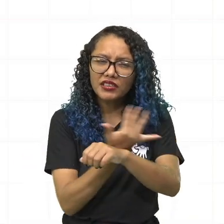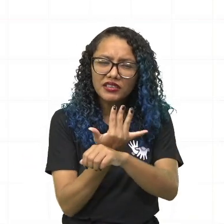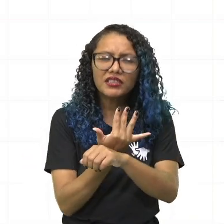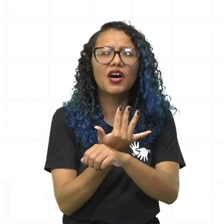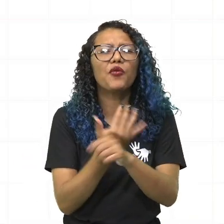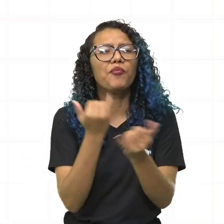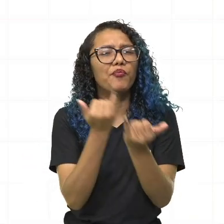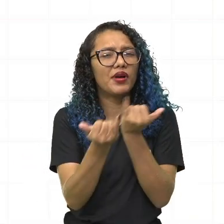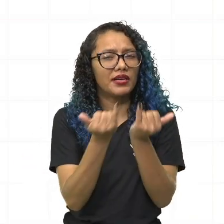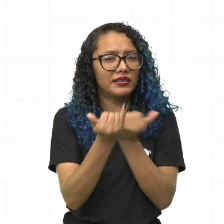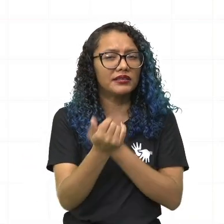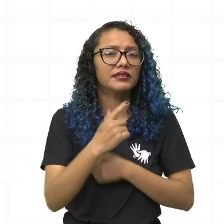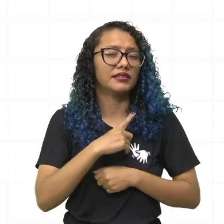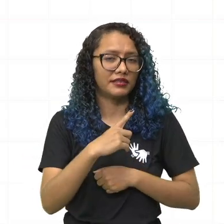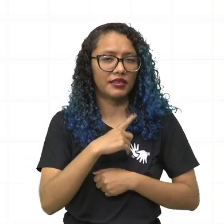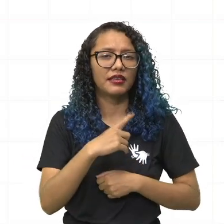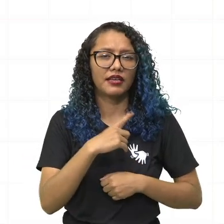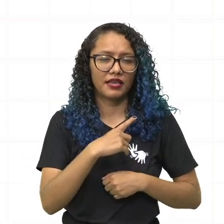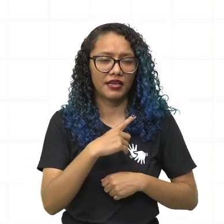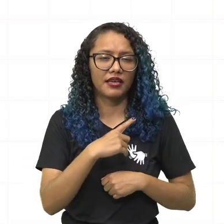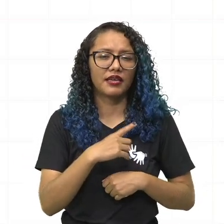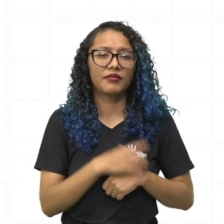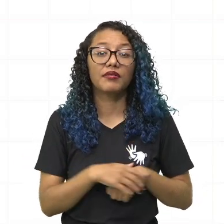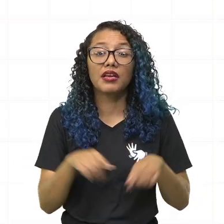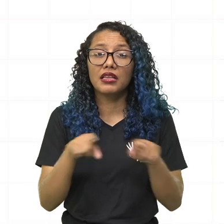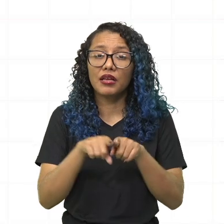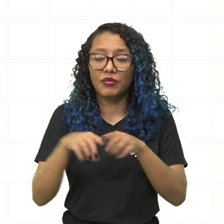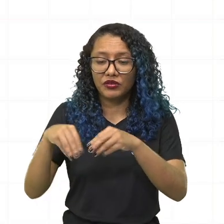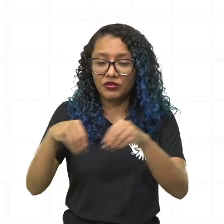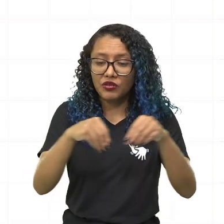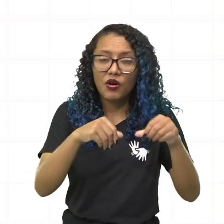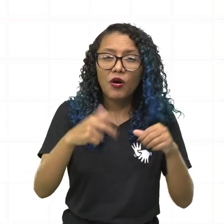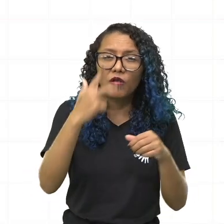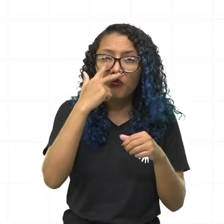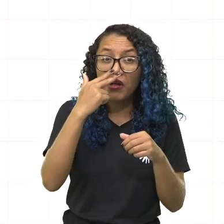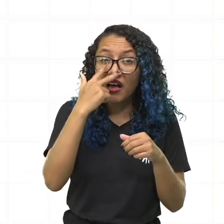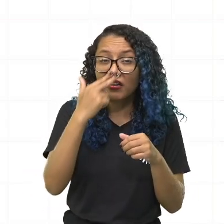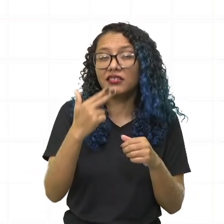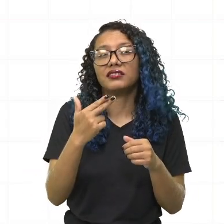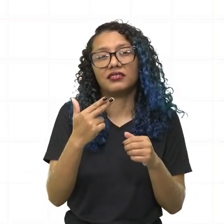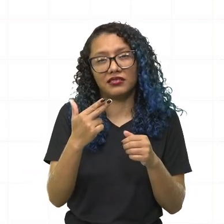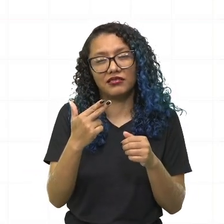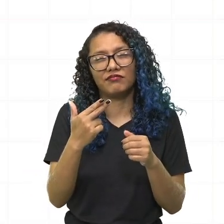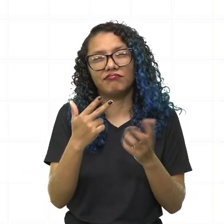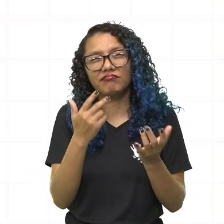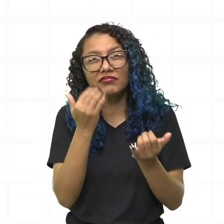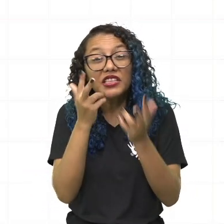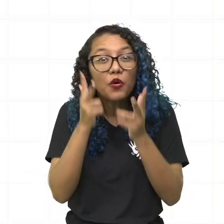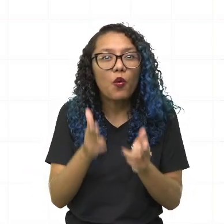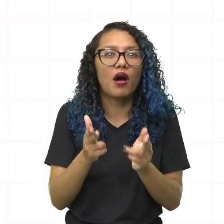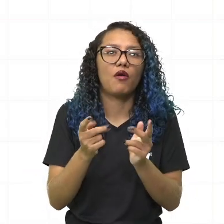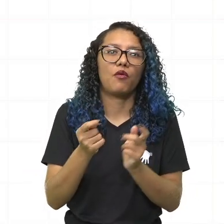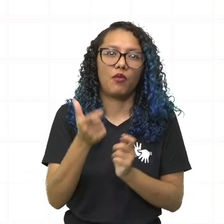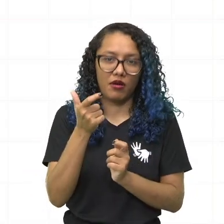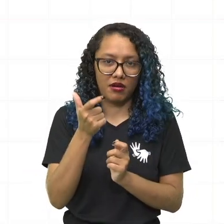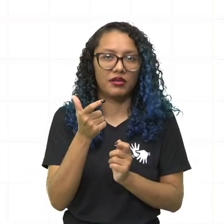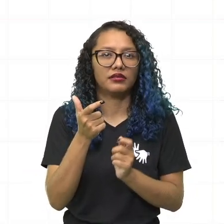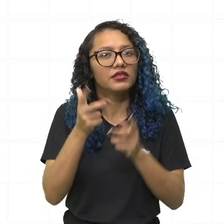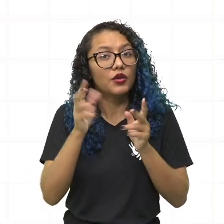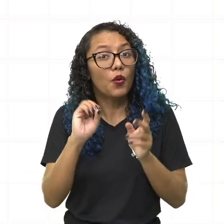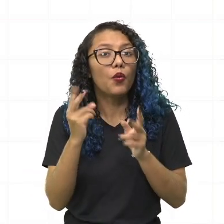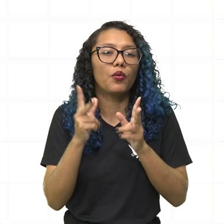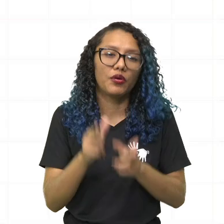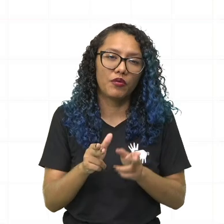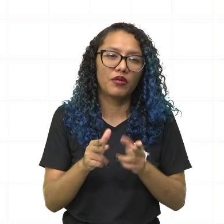né? Solos ali, basicamente ali dos mesmos tipos, né? E isso caracteriza o que a gente chama de